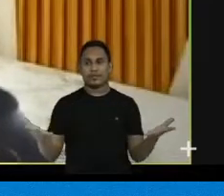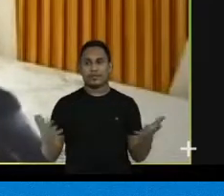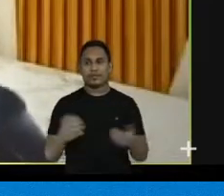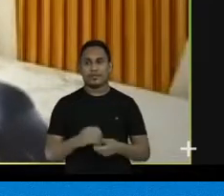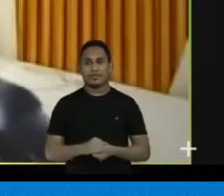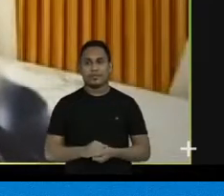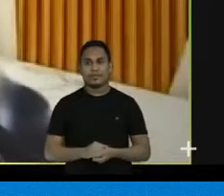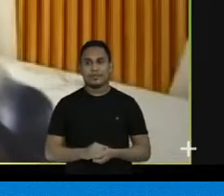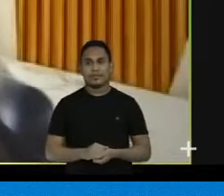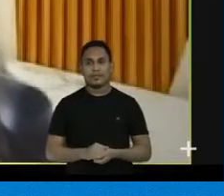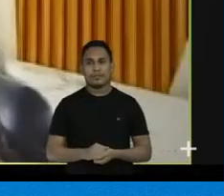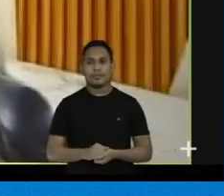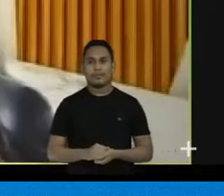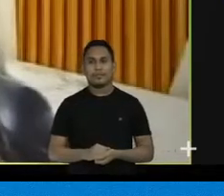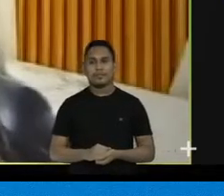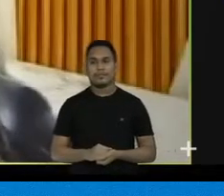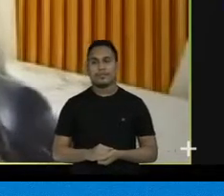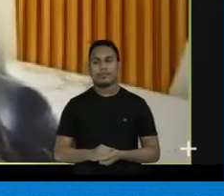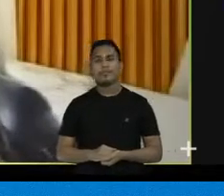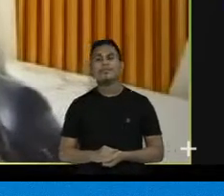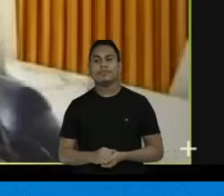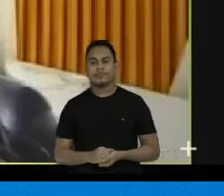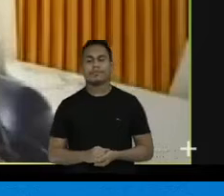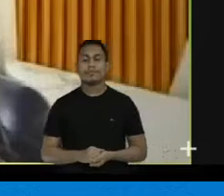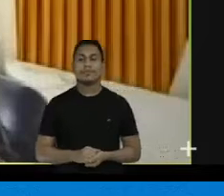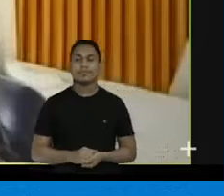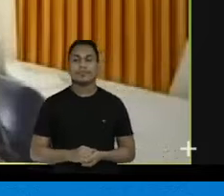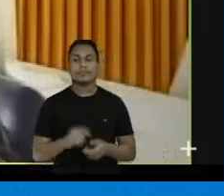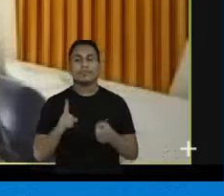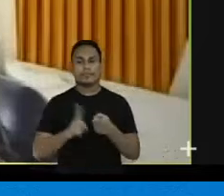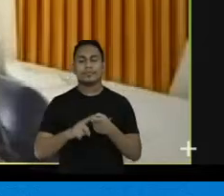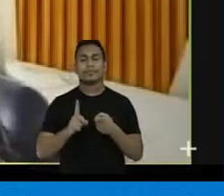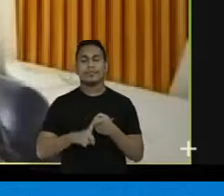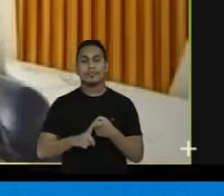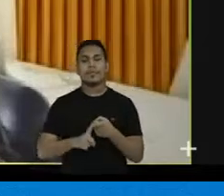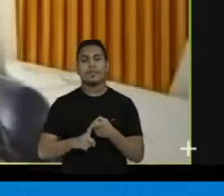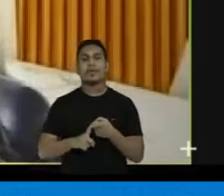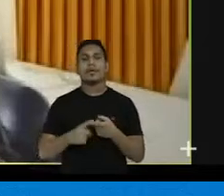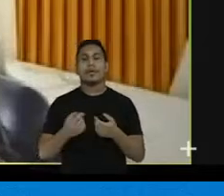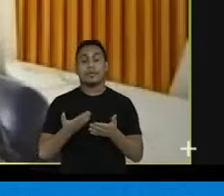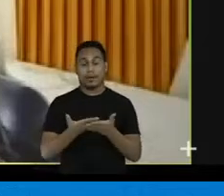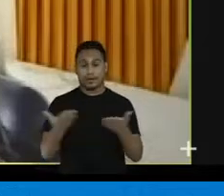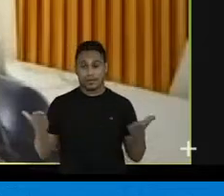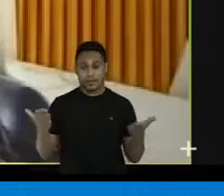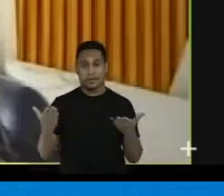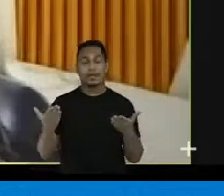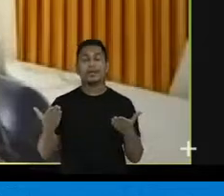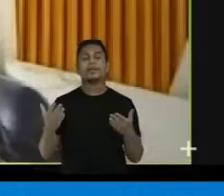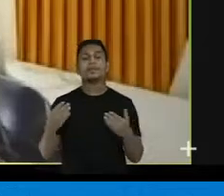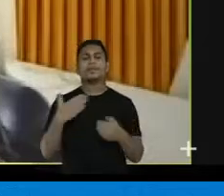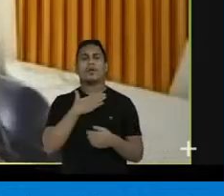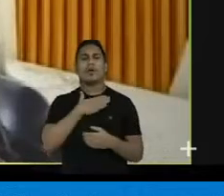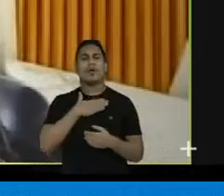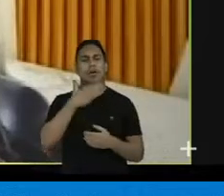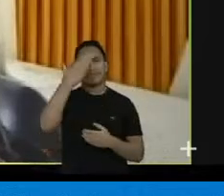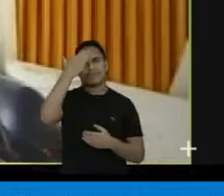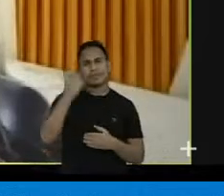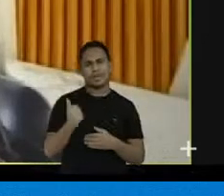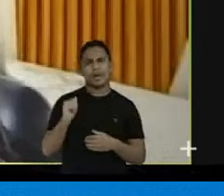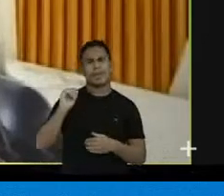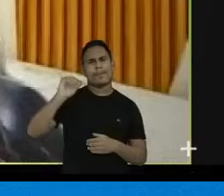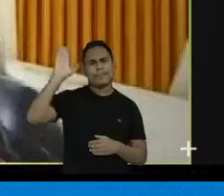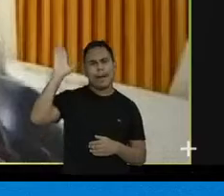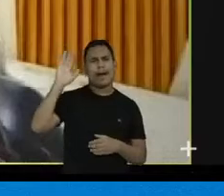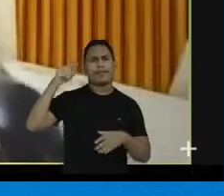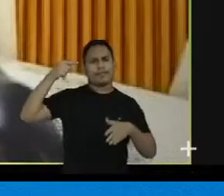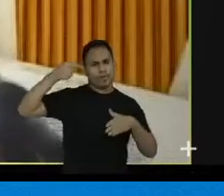uma explicação mais profunda, que gosta de ir além, de saber mais a respeito, com mais profundidade a respeito